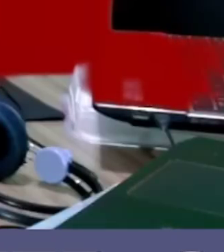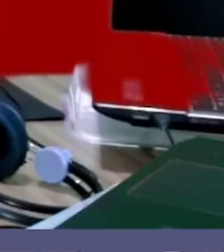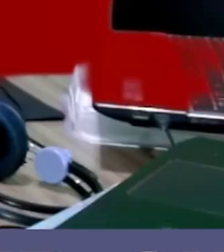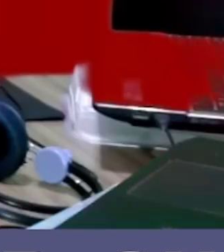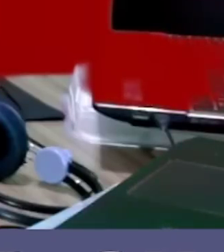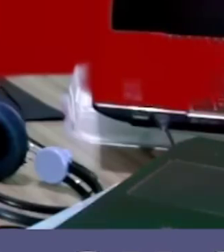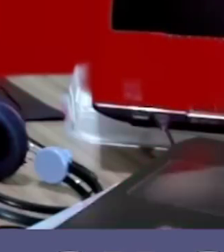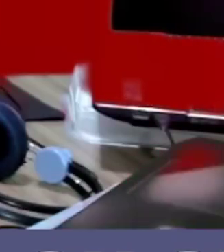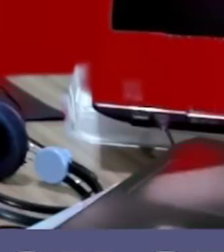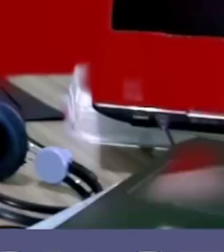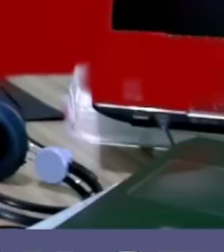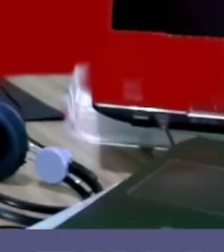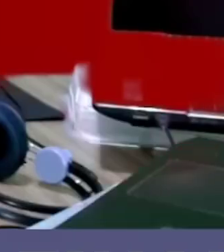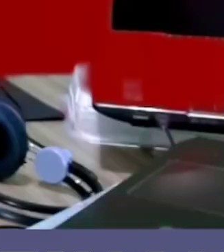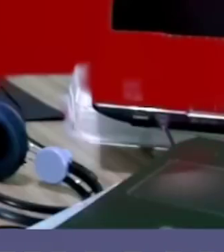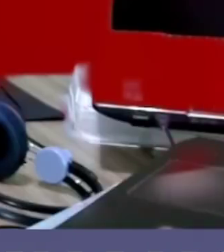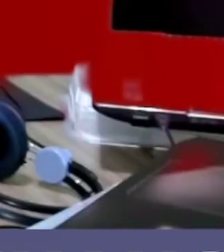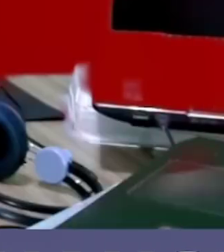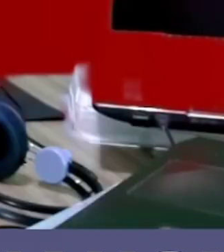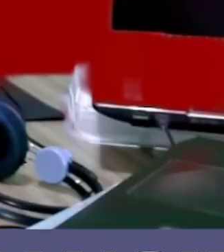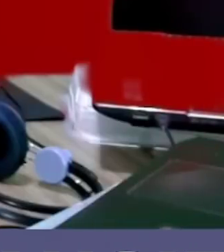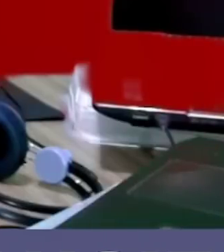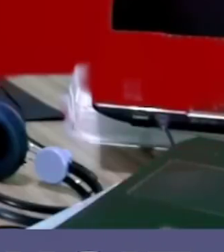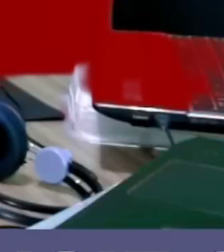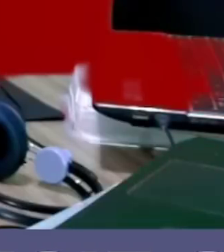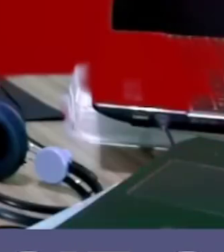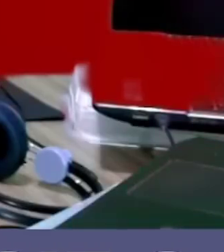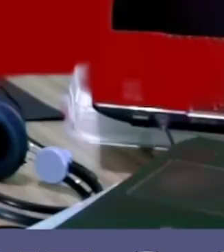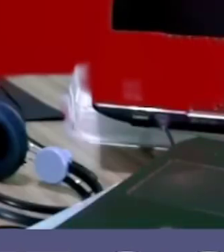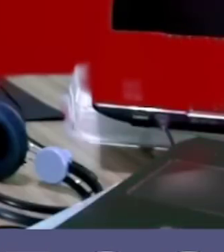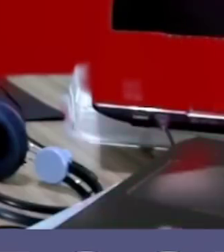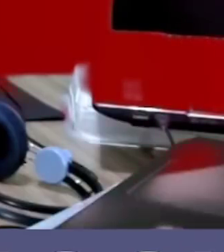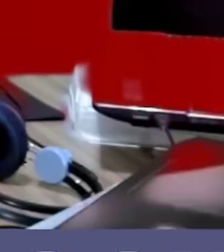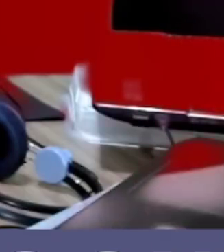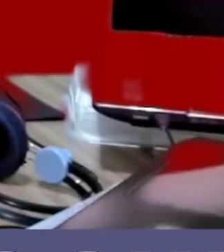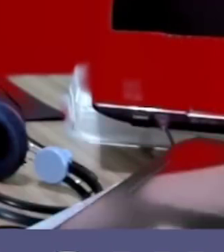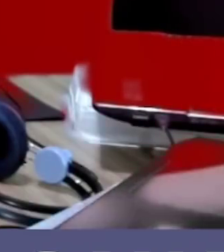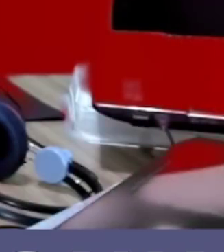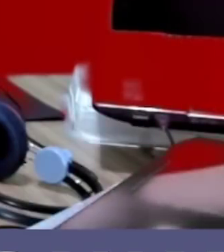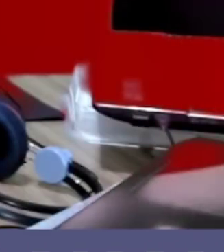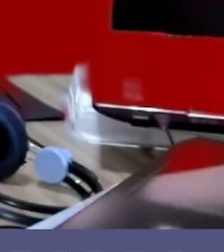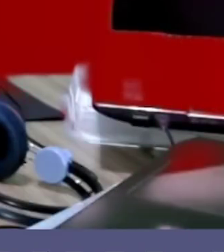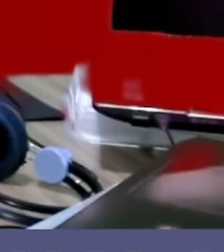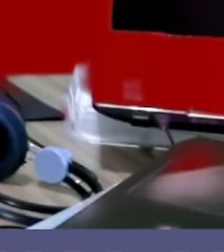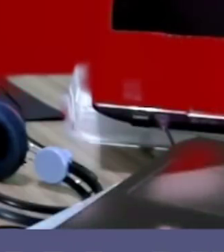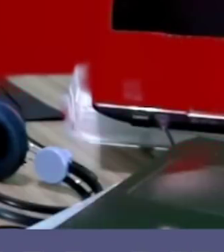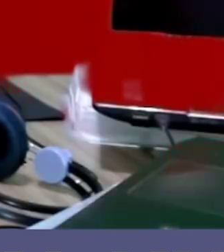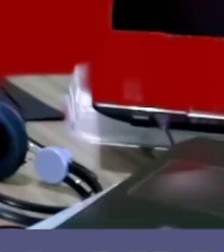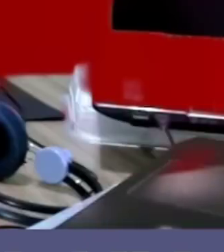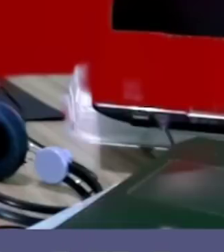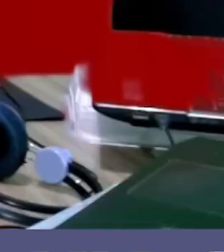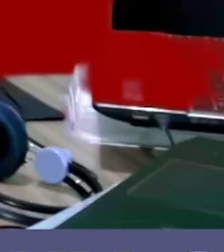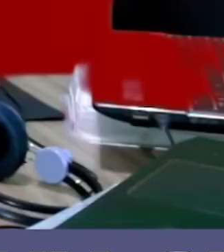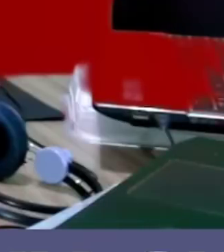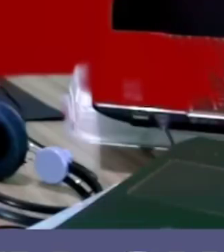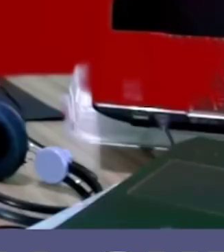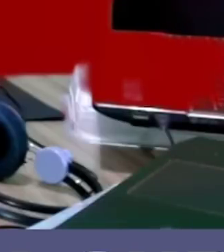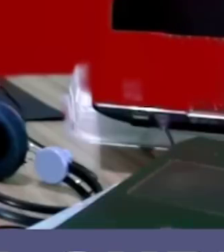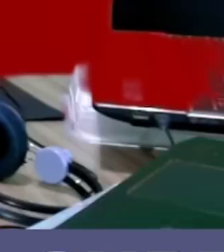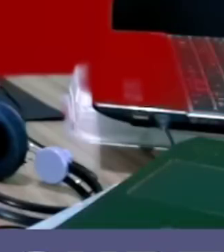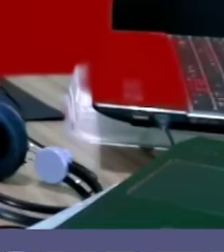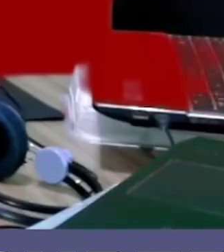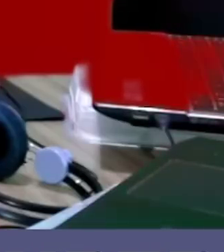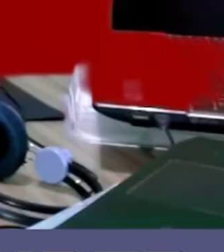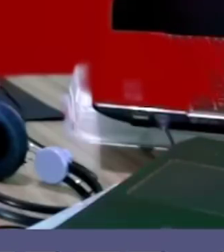um vídeo sensacional, é a fala do vice-procurador-geral eleitoral no processo de